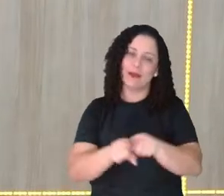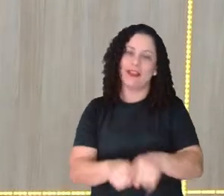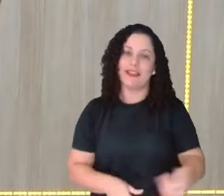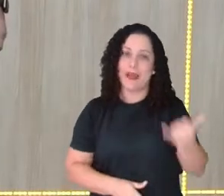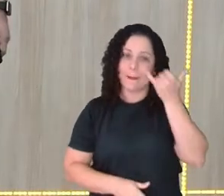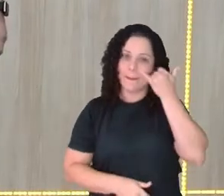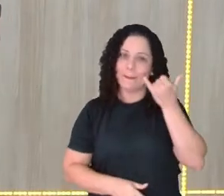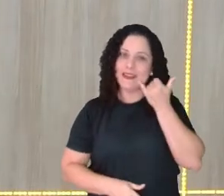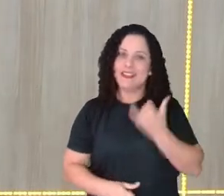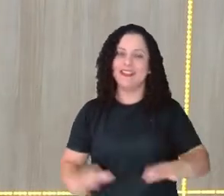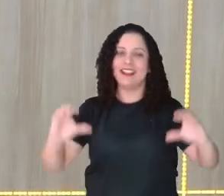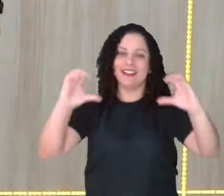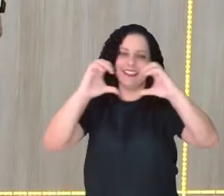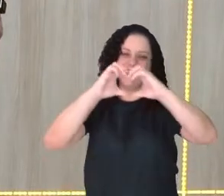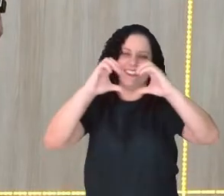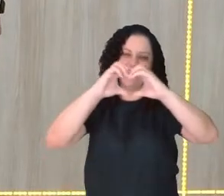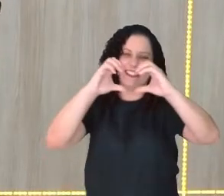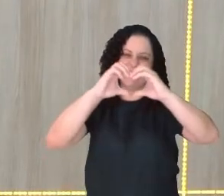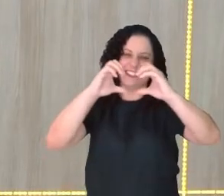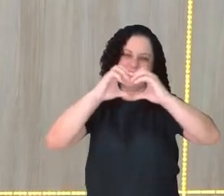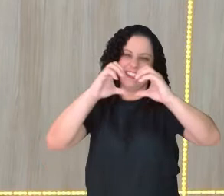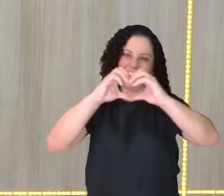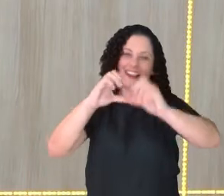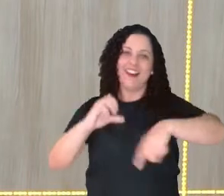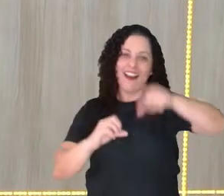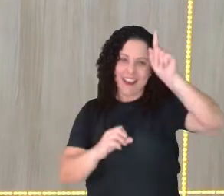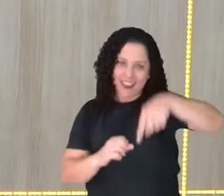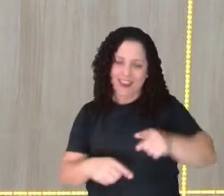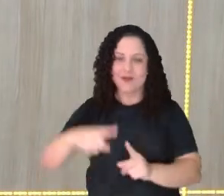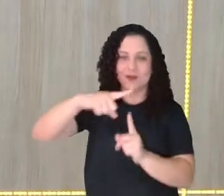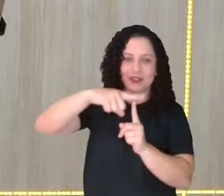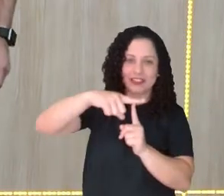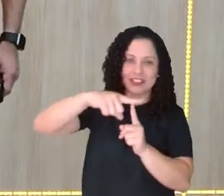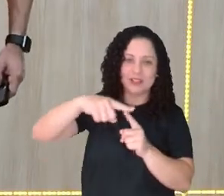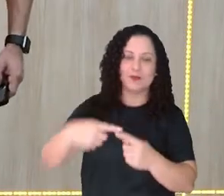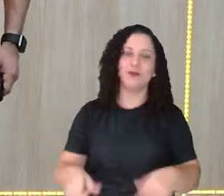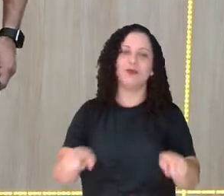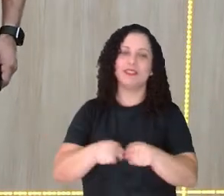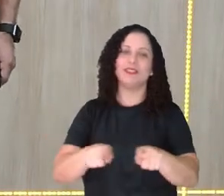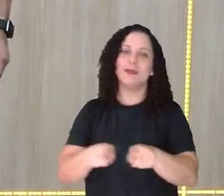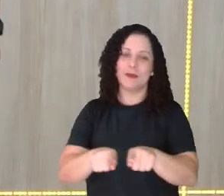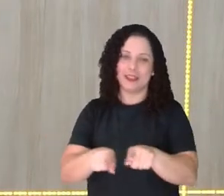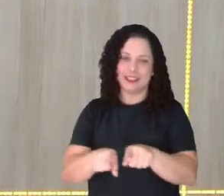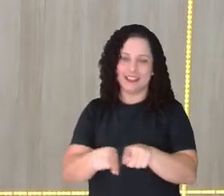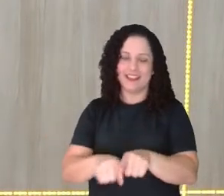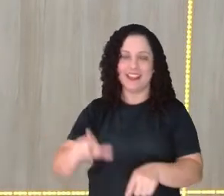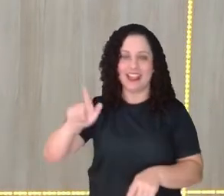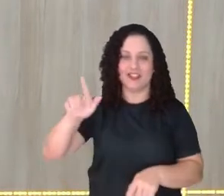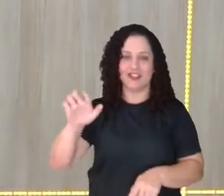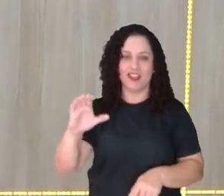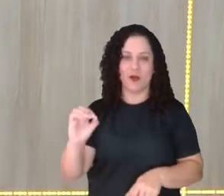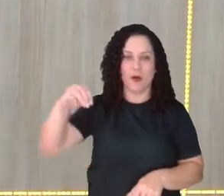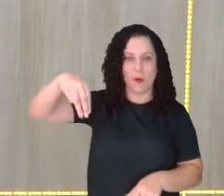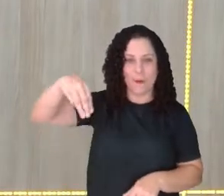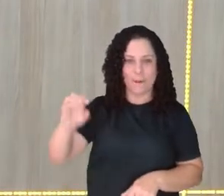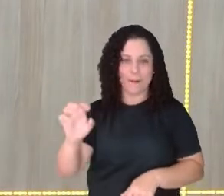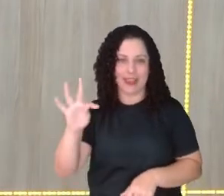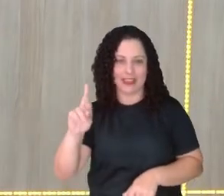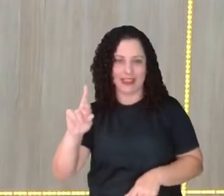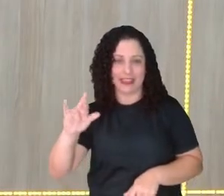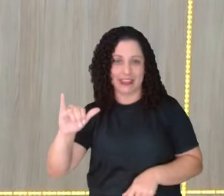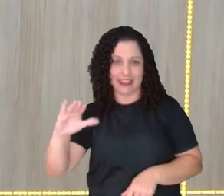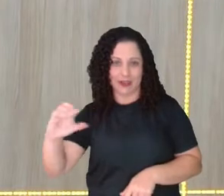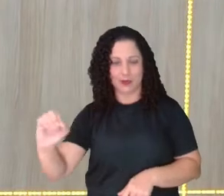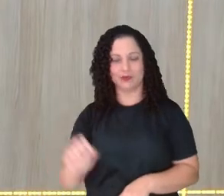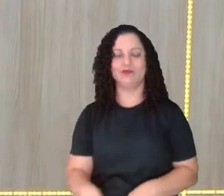um coração que também é uma forma geométrica, tá bom, Billy? É uma forma geométrica e a gente vai estudar, vai